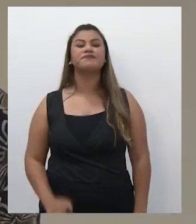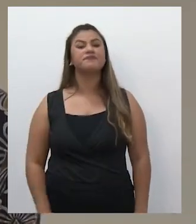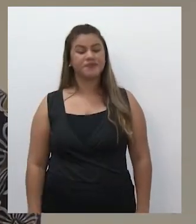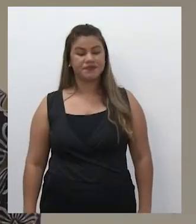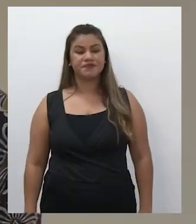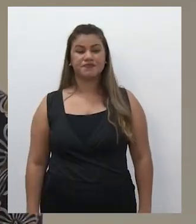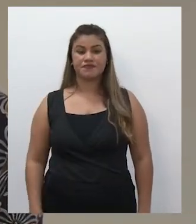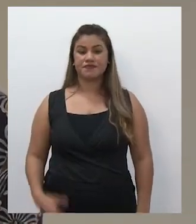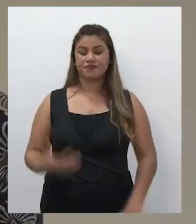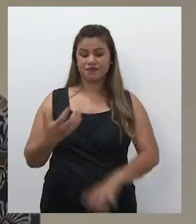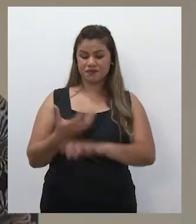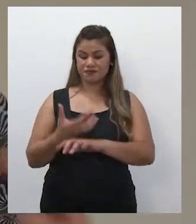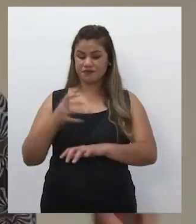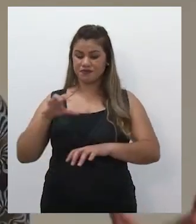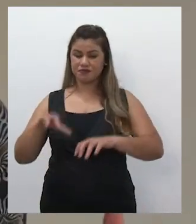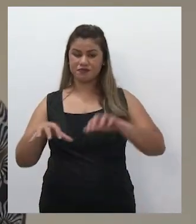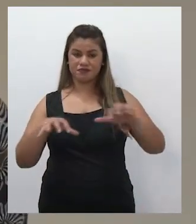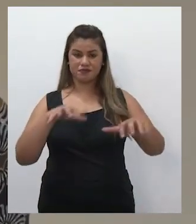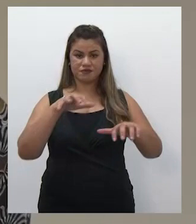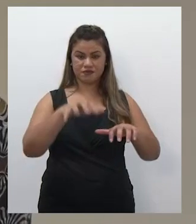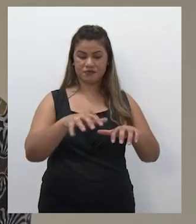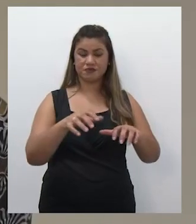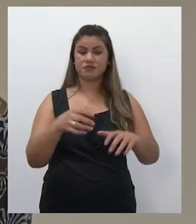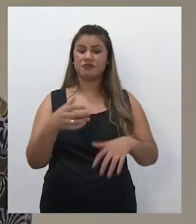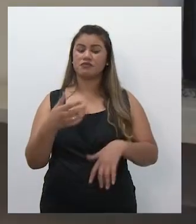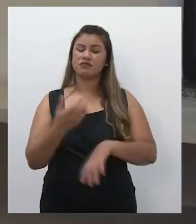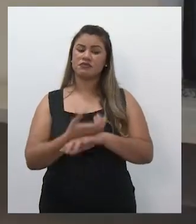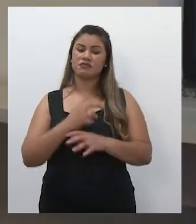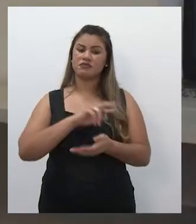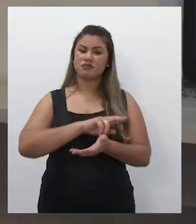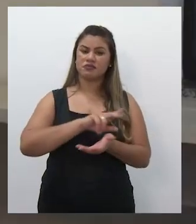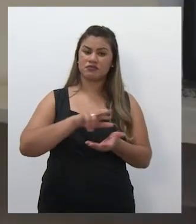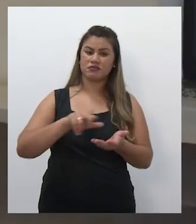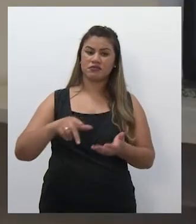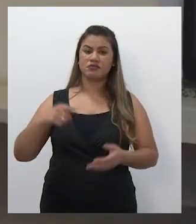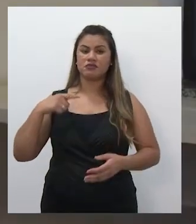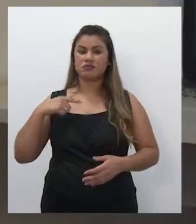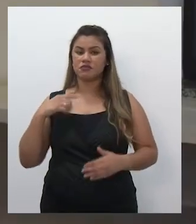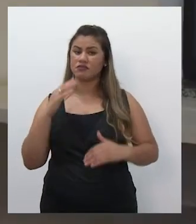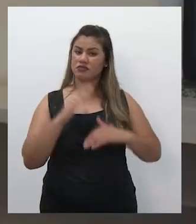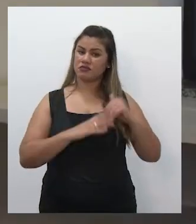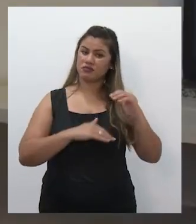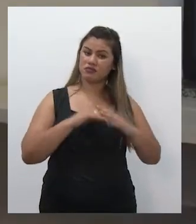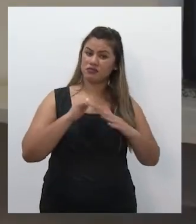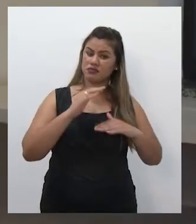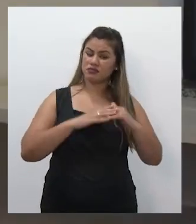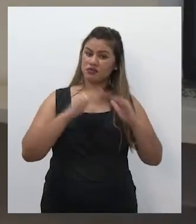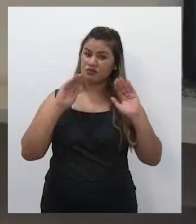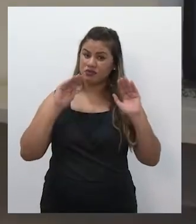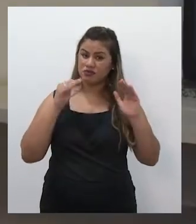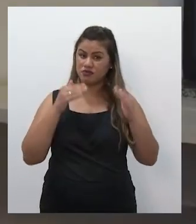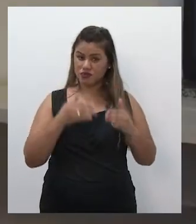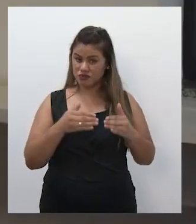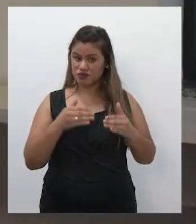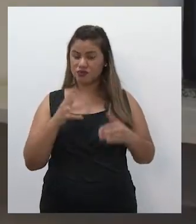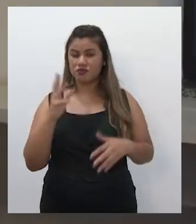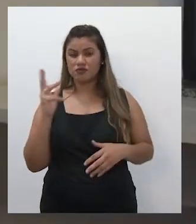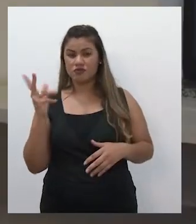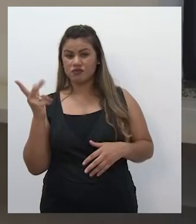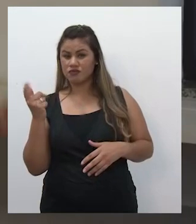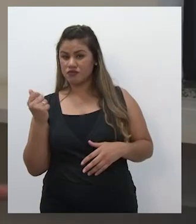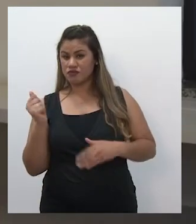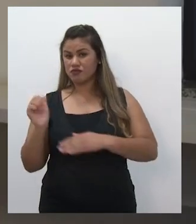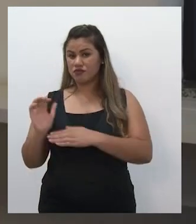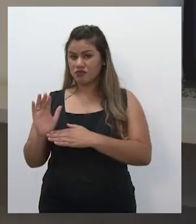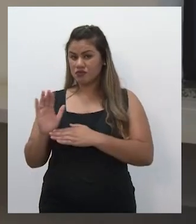cada área do conhecimento, cada componente curricular tem competências específicas que contribuem